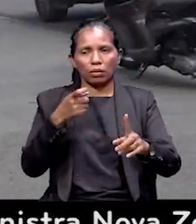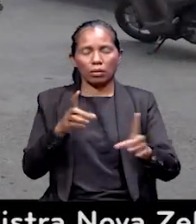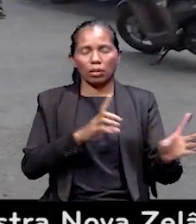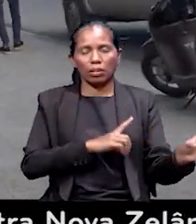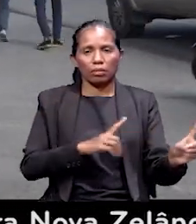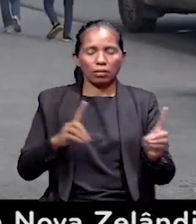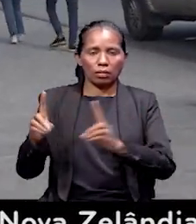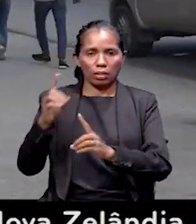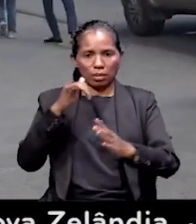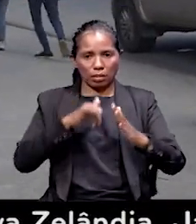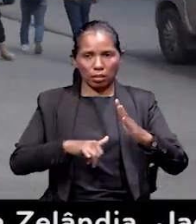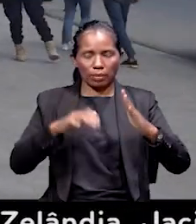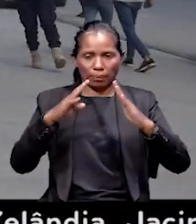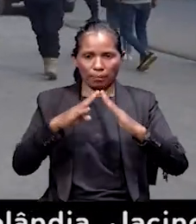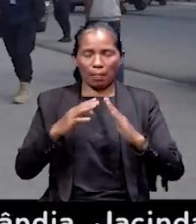confinamento domiciliário ne.